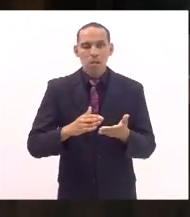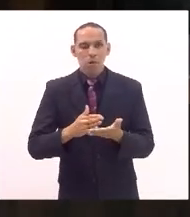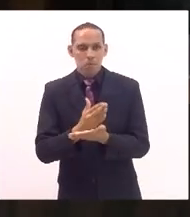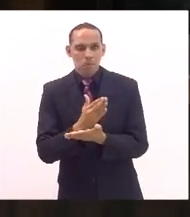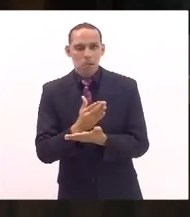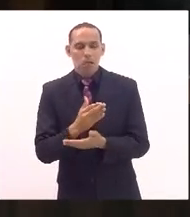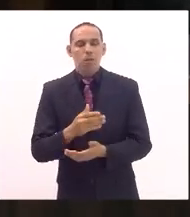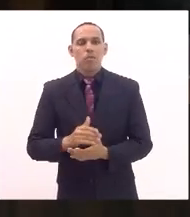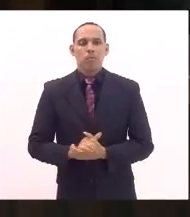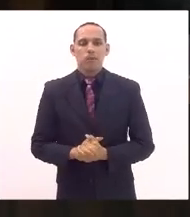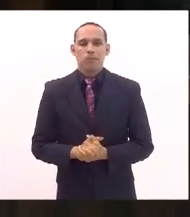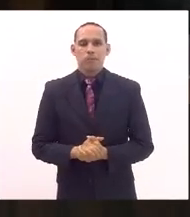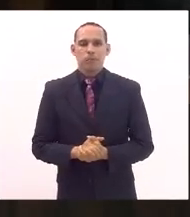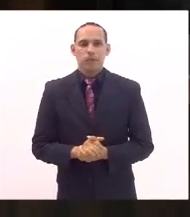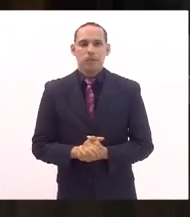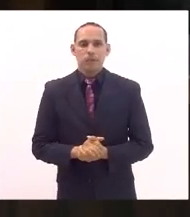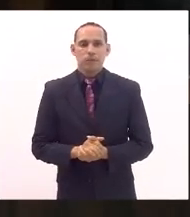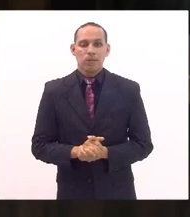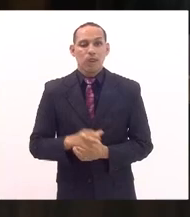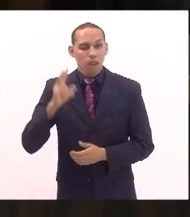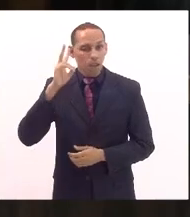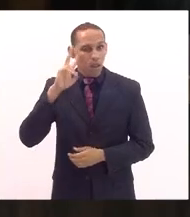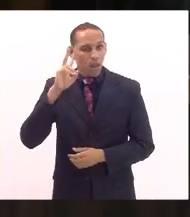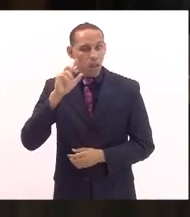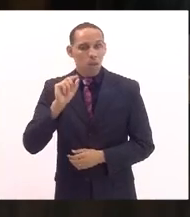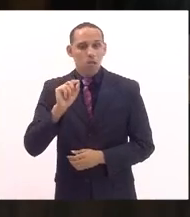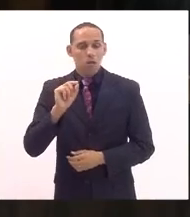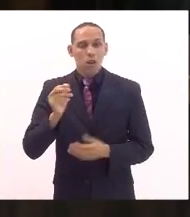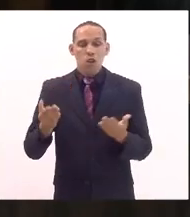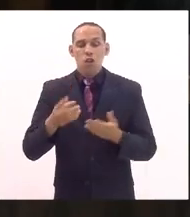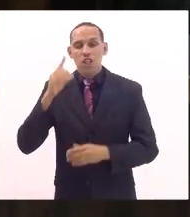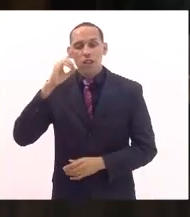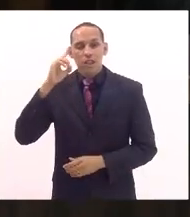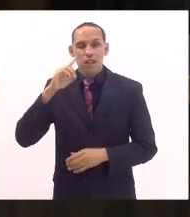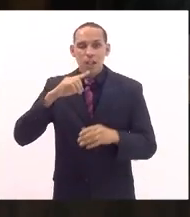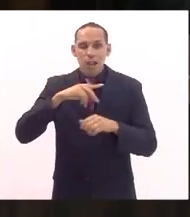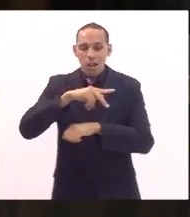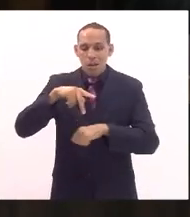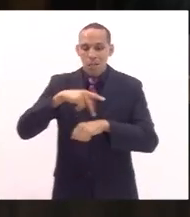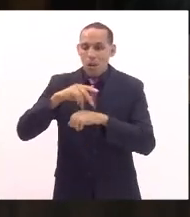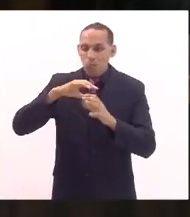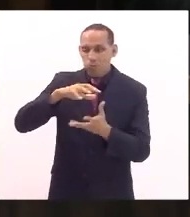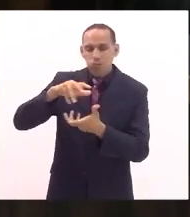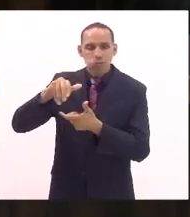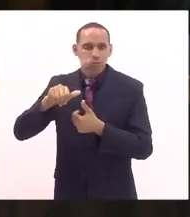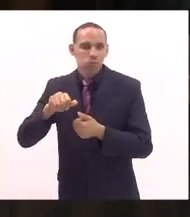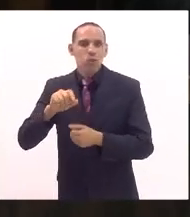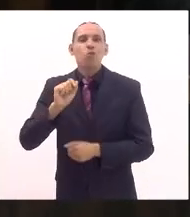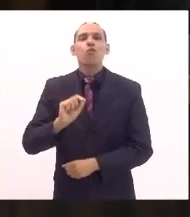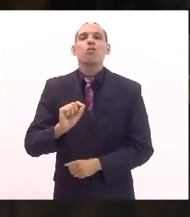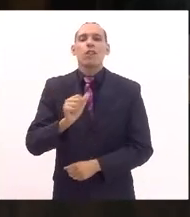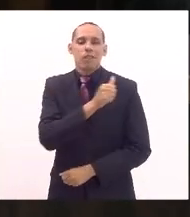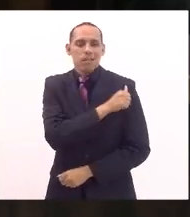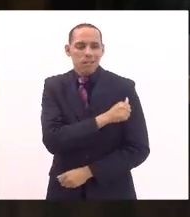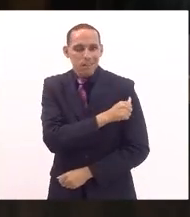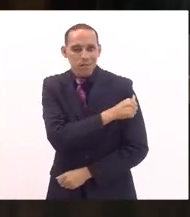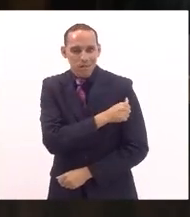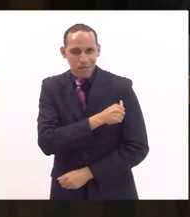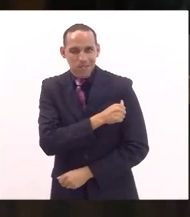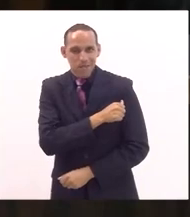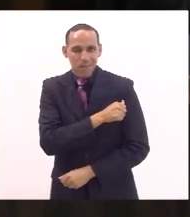aprovada vai à promulgação só para lembrar que hoje é o dia internacional da enfermagem e do enfermeiro